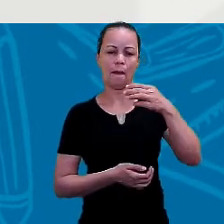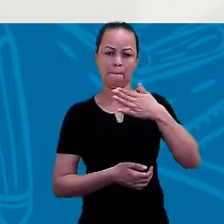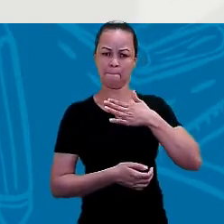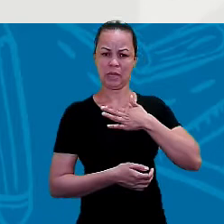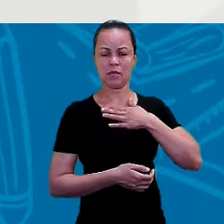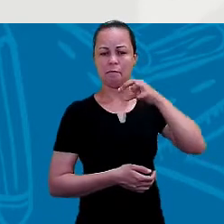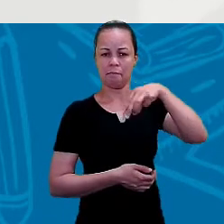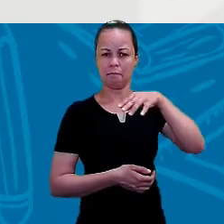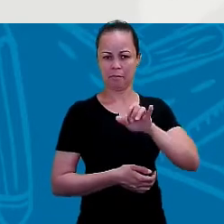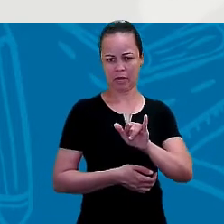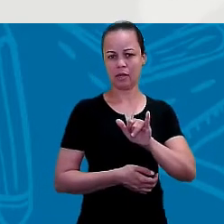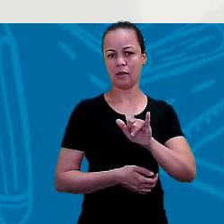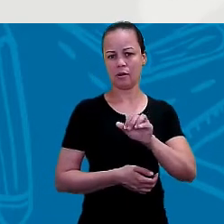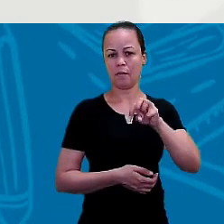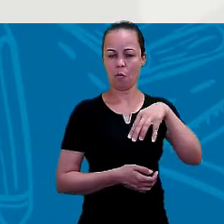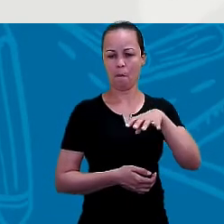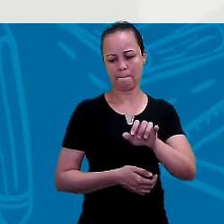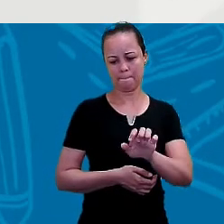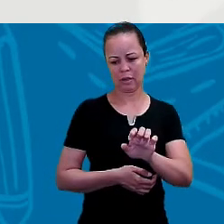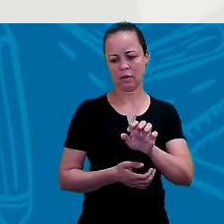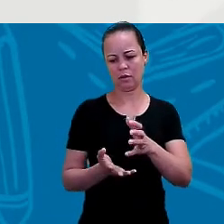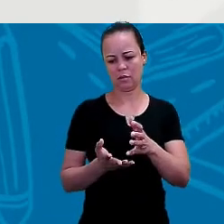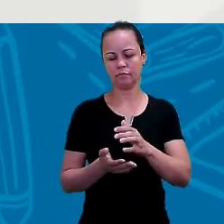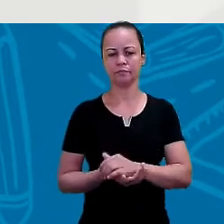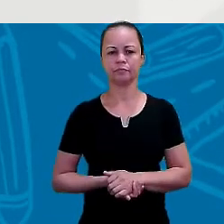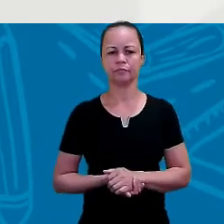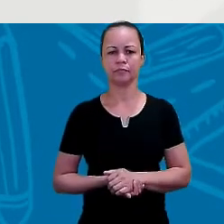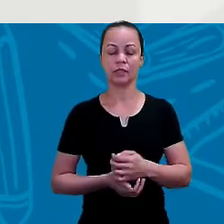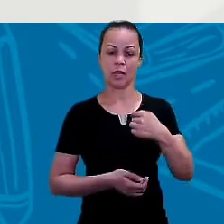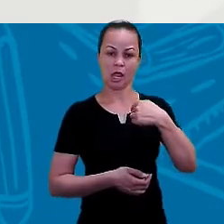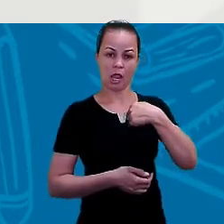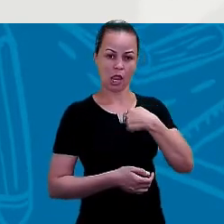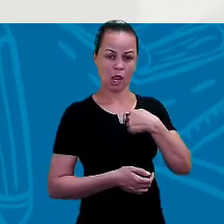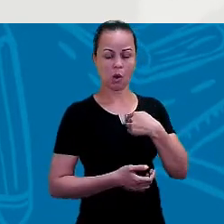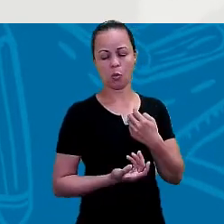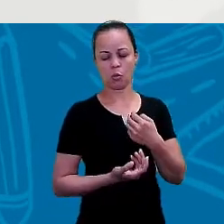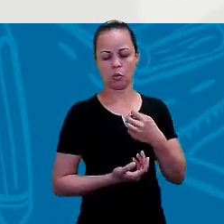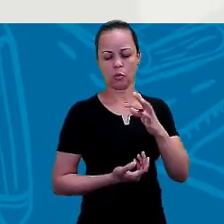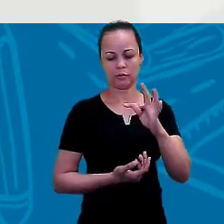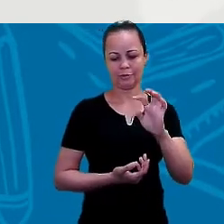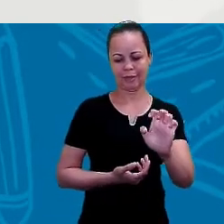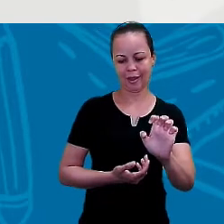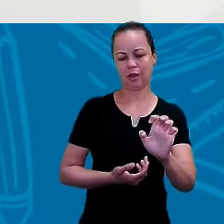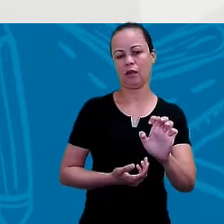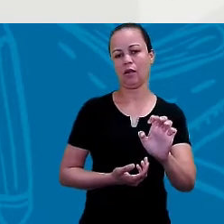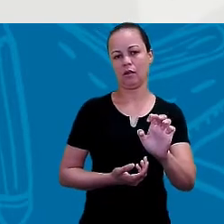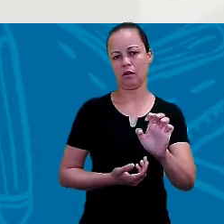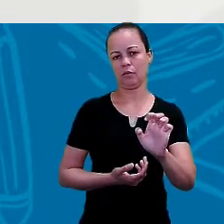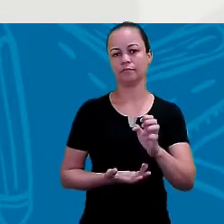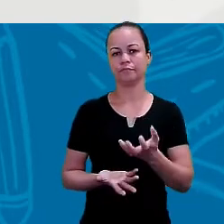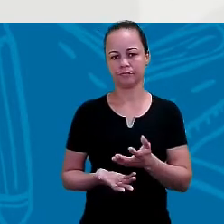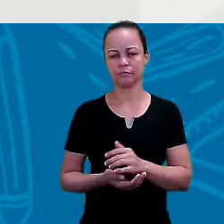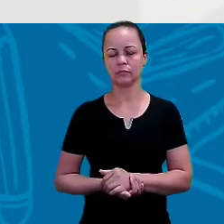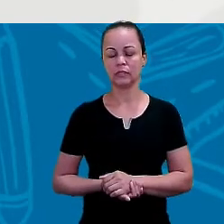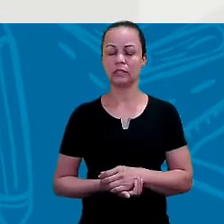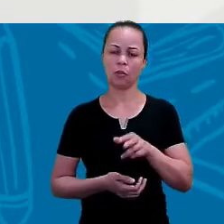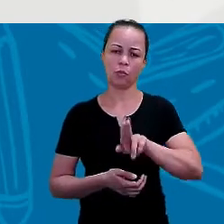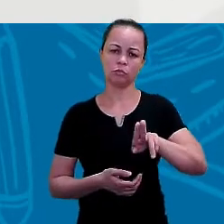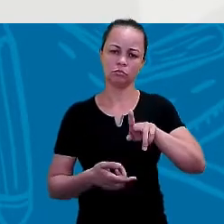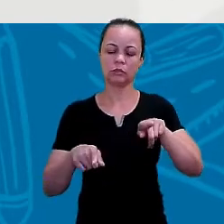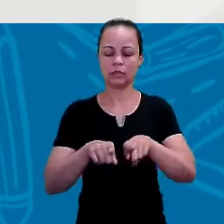o me, né? Eu te amo. É o té, tá certo? Então, a gente usa também.